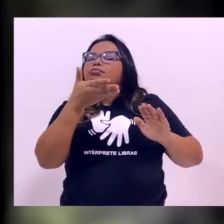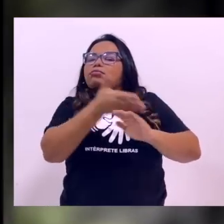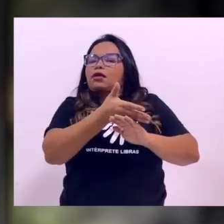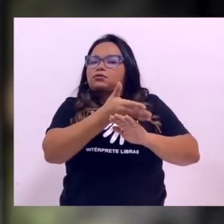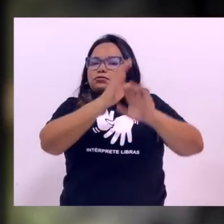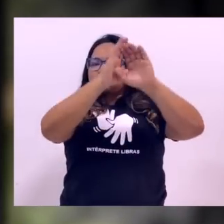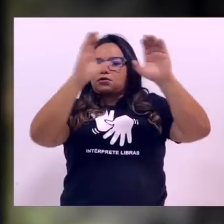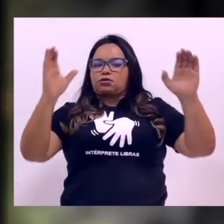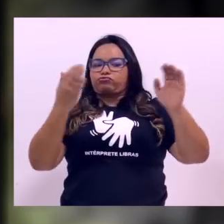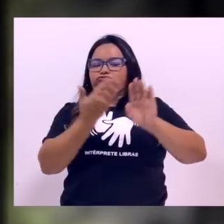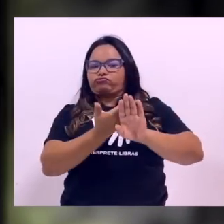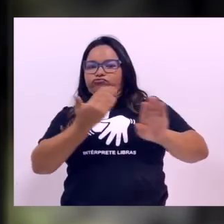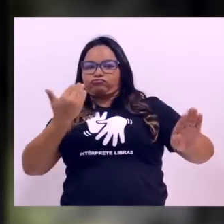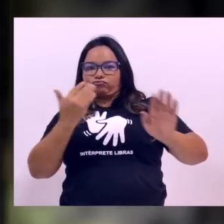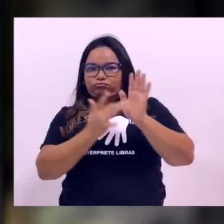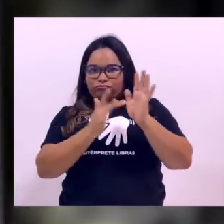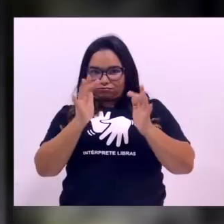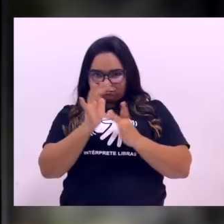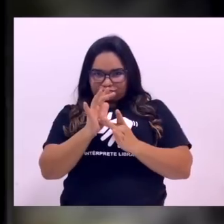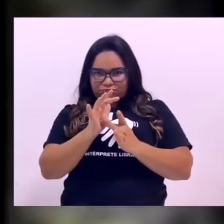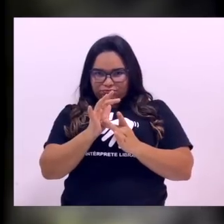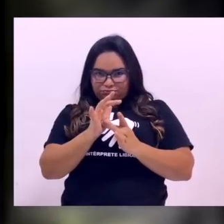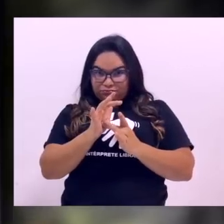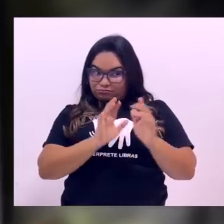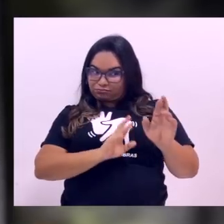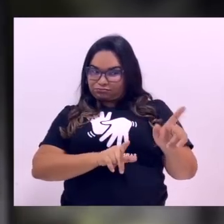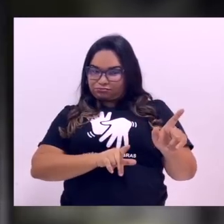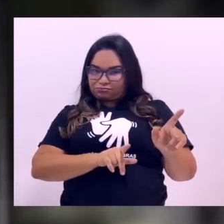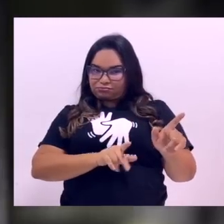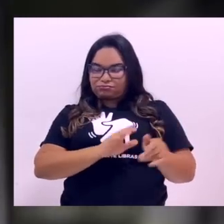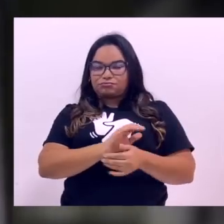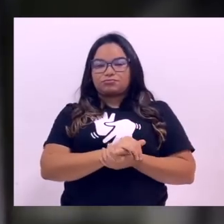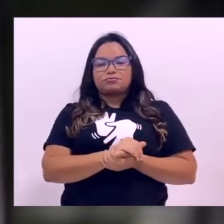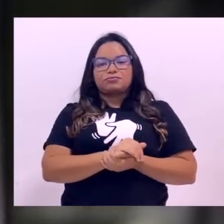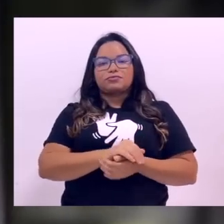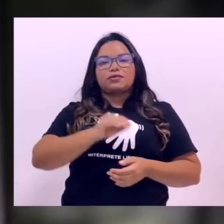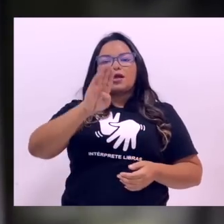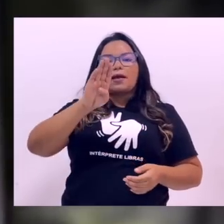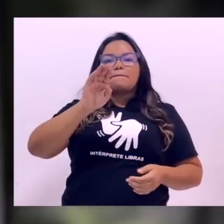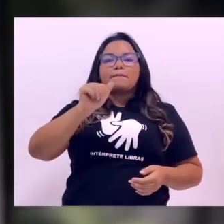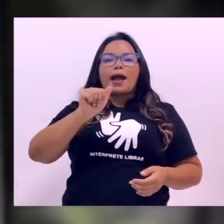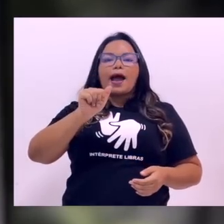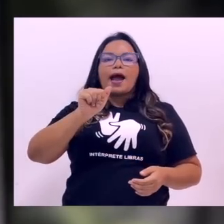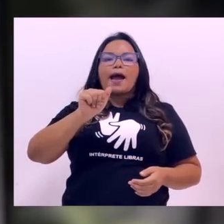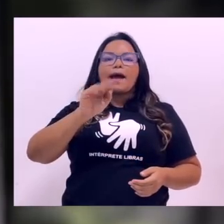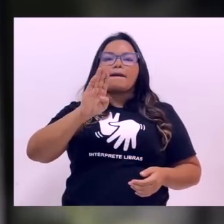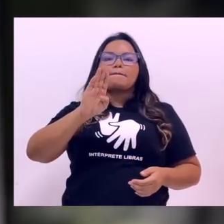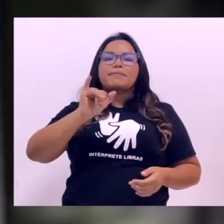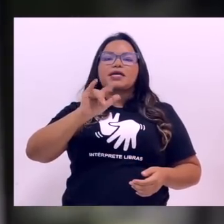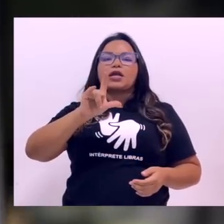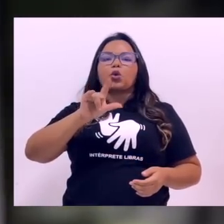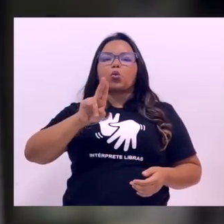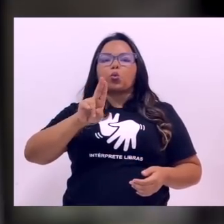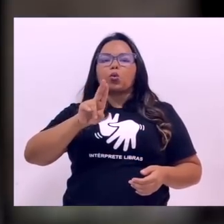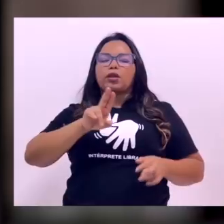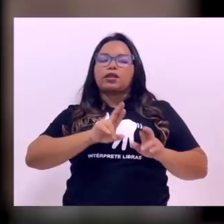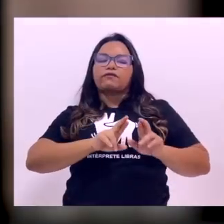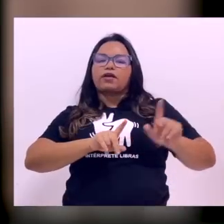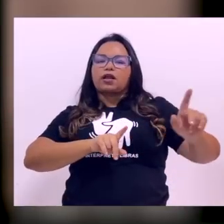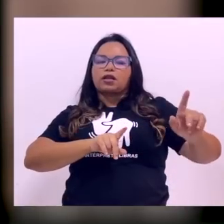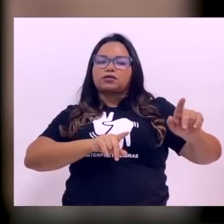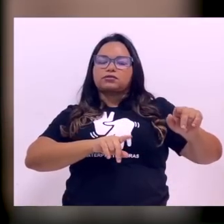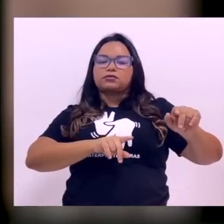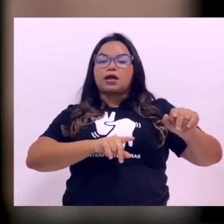tenta entrar no céu por outro caminho, uma outra porta. Babilu é então um outro